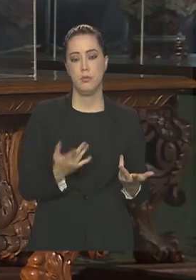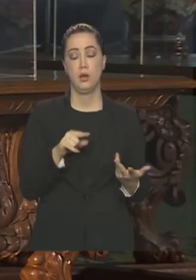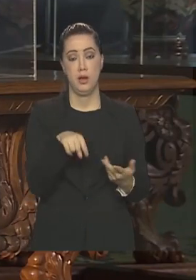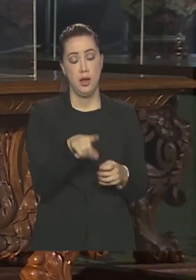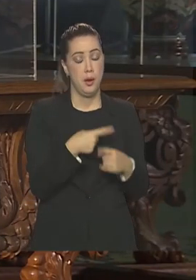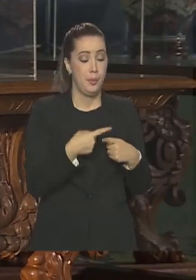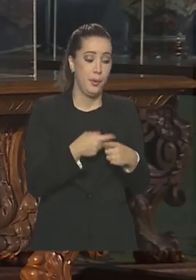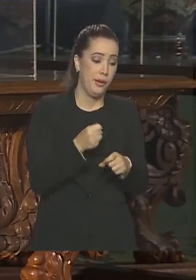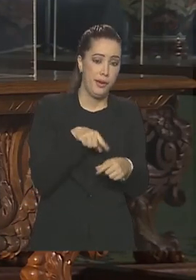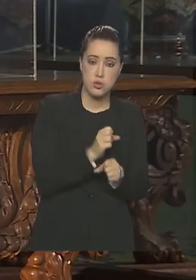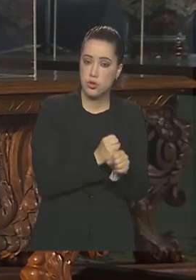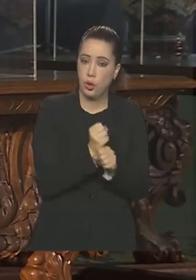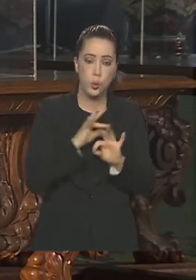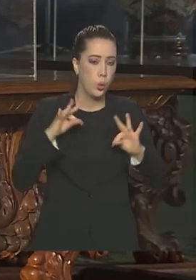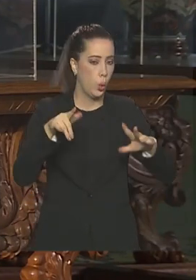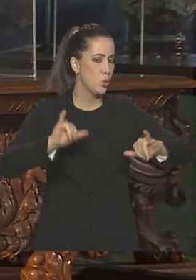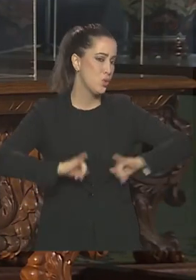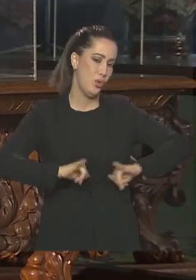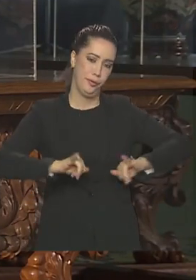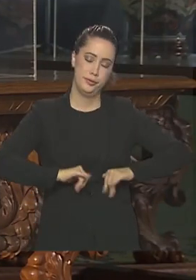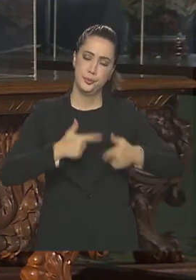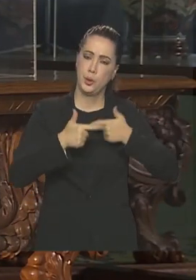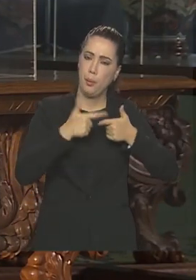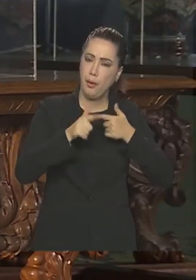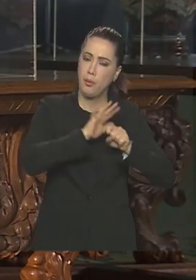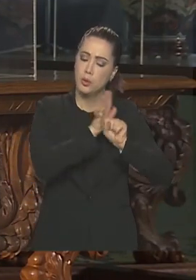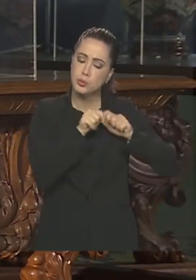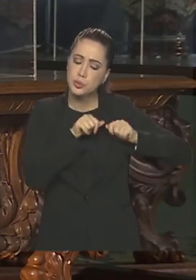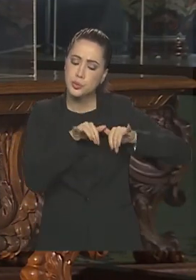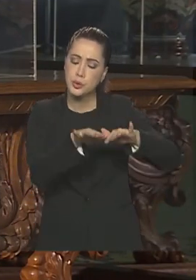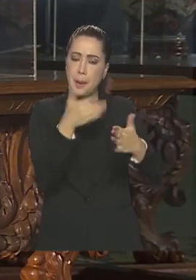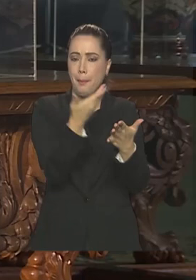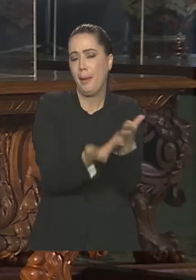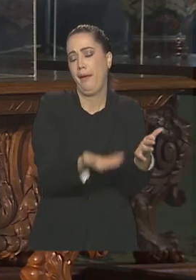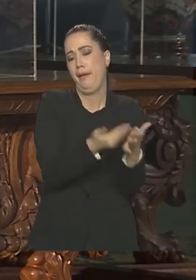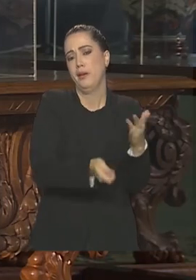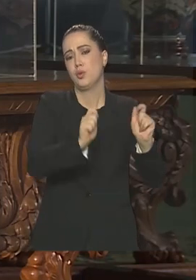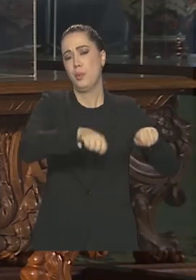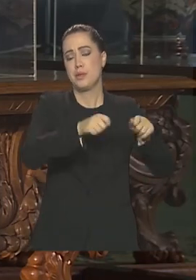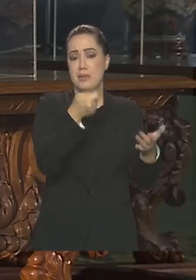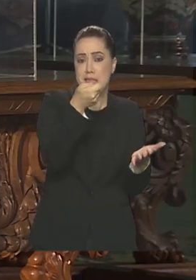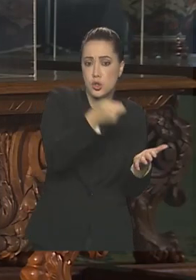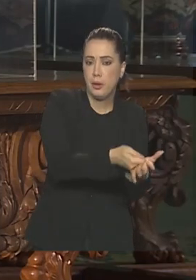população sofre os efeitos econômicos da pandemia, naturalmente perdem capacidade de